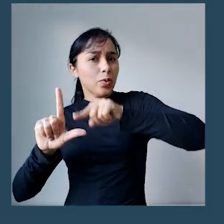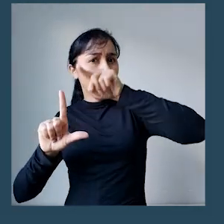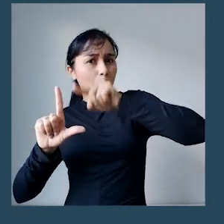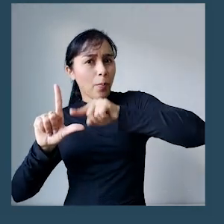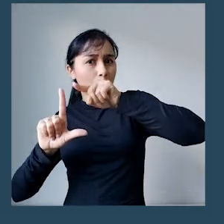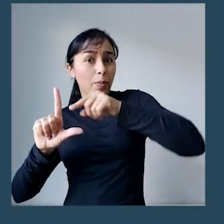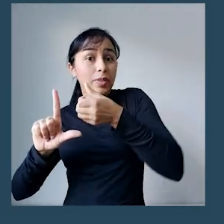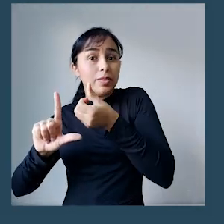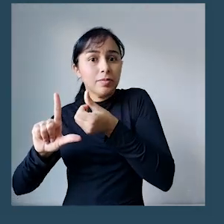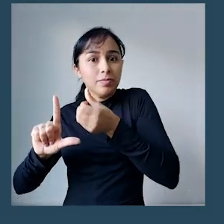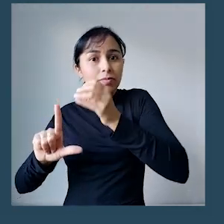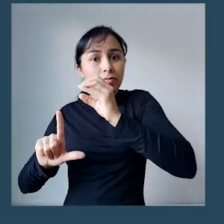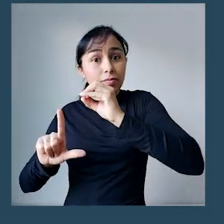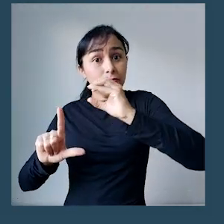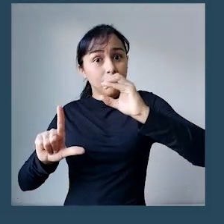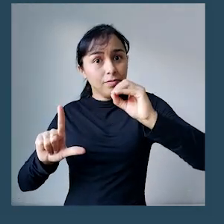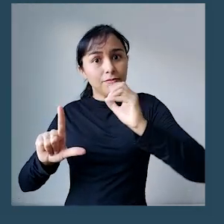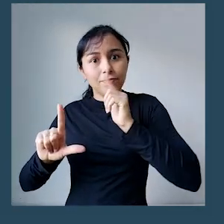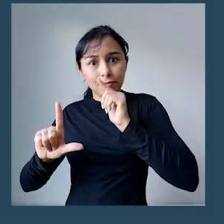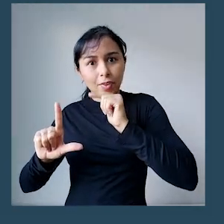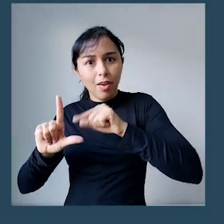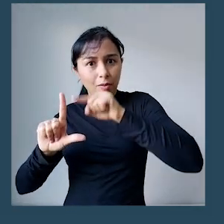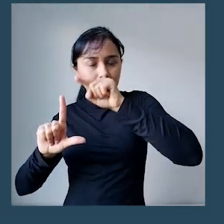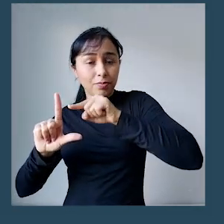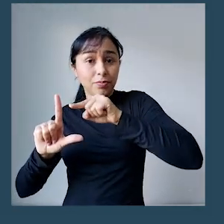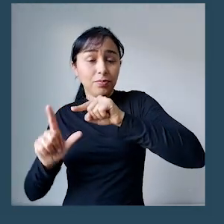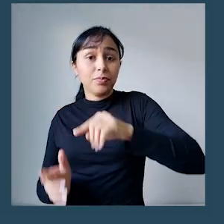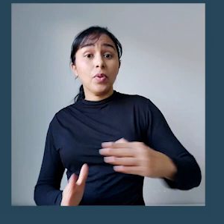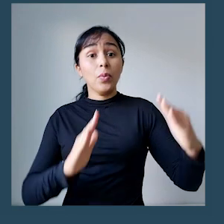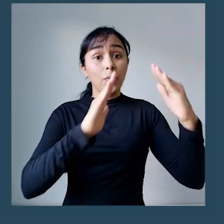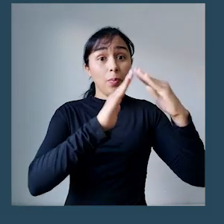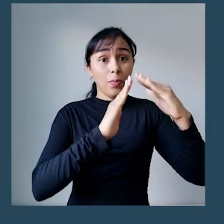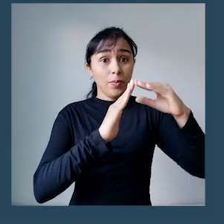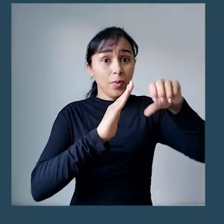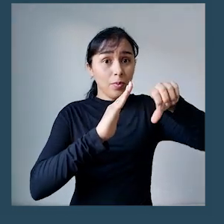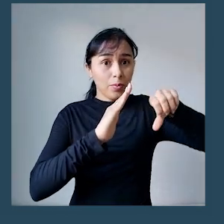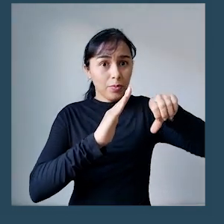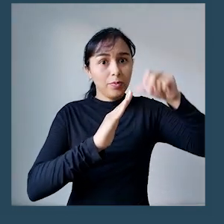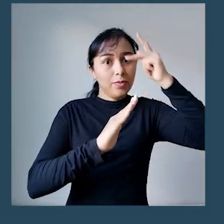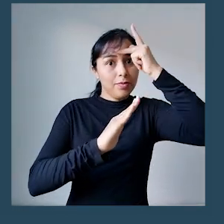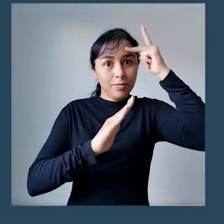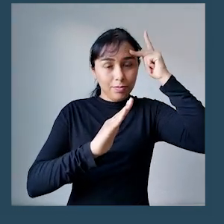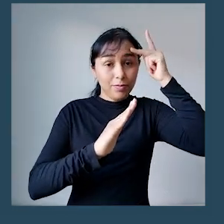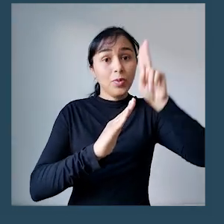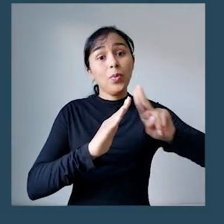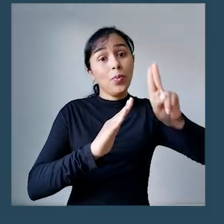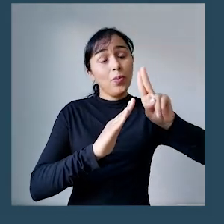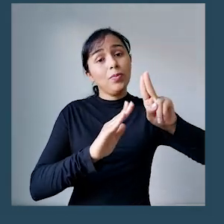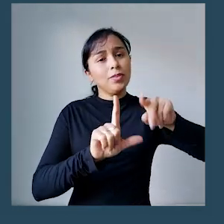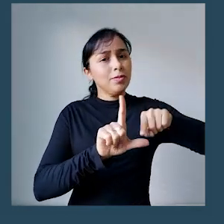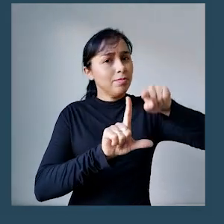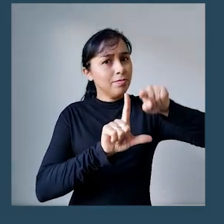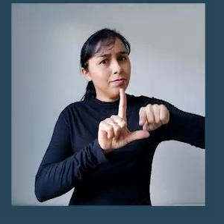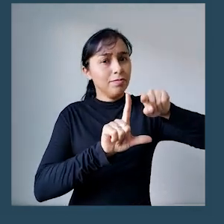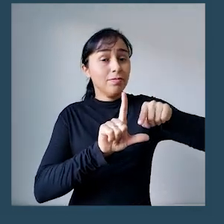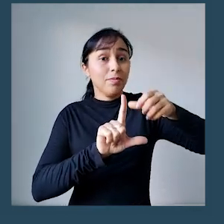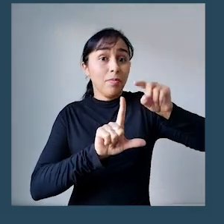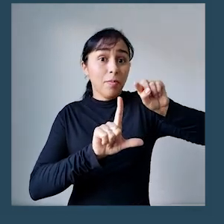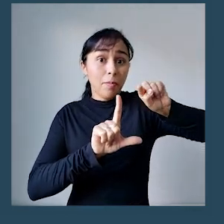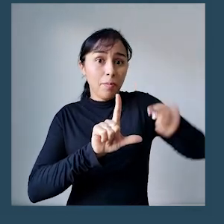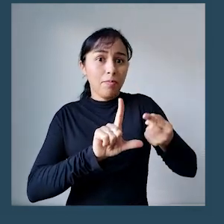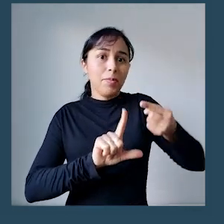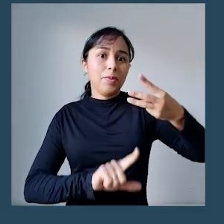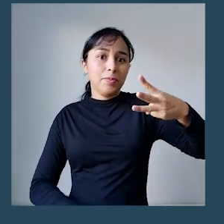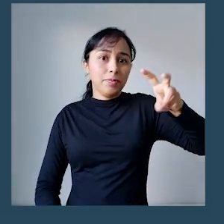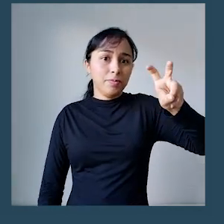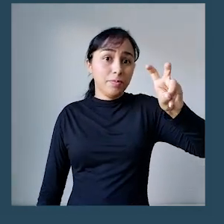600 litros de água por dia. Outra casa com 9 pessoas gasta 1.350 litros de água por dia.